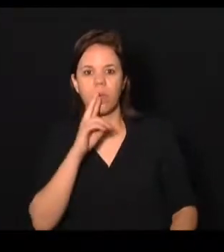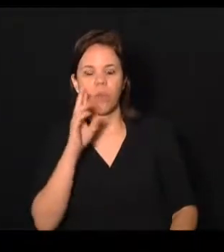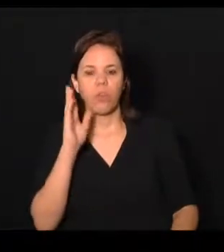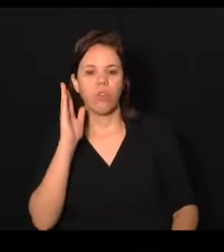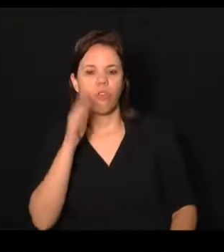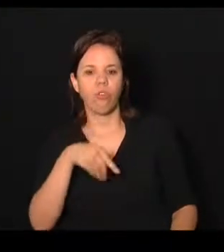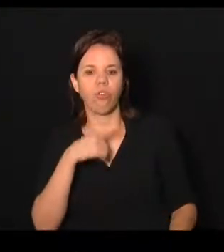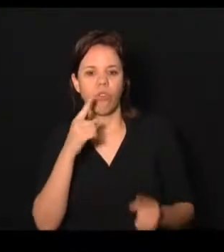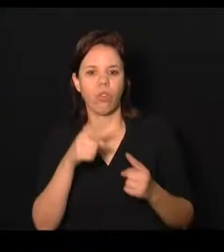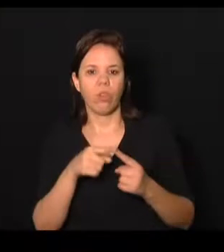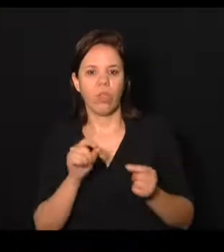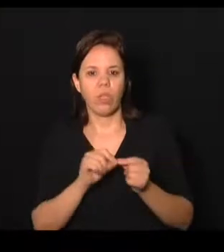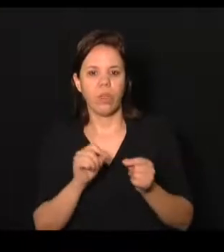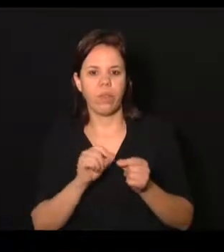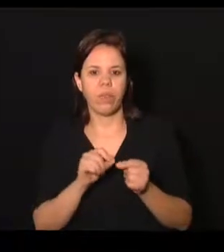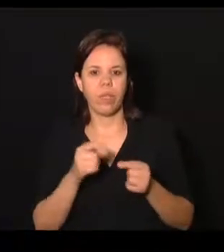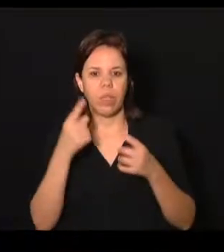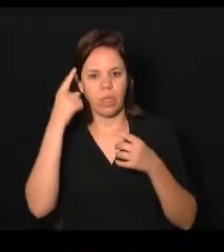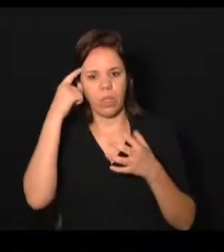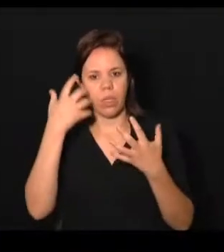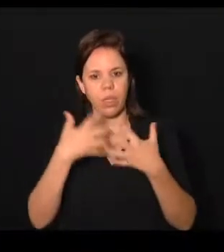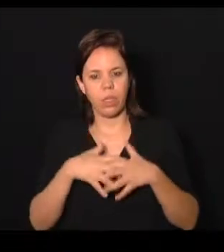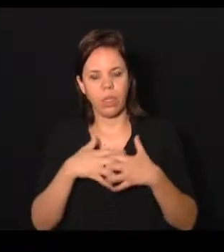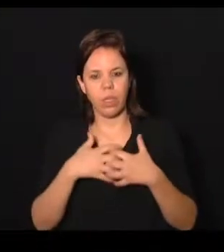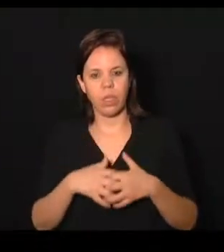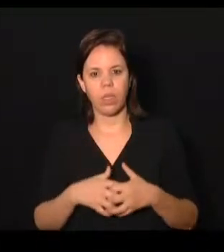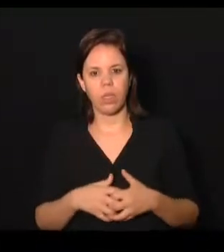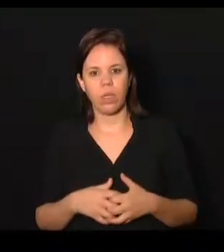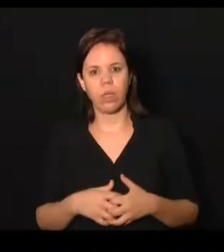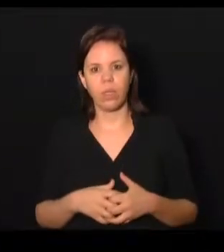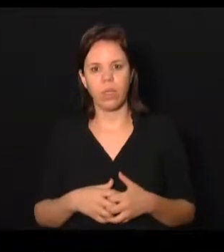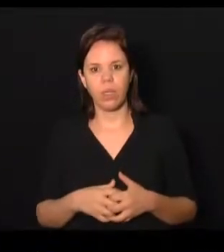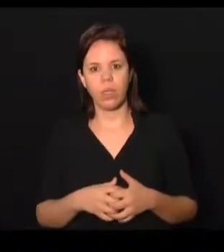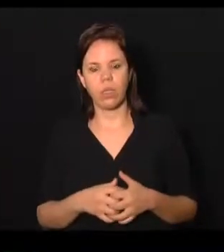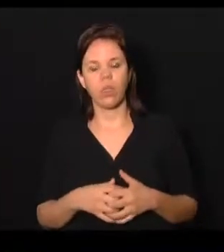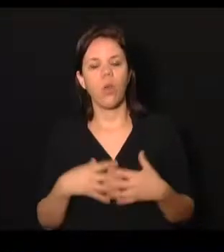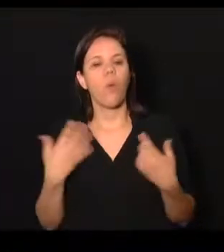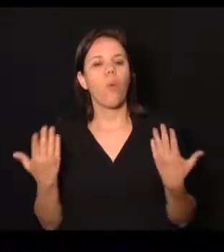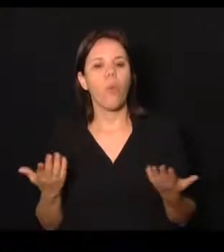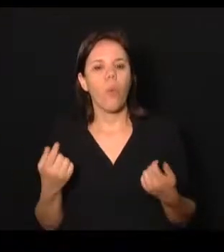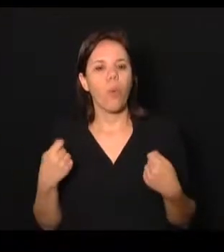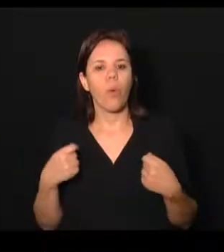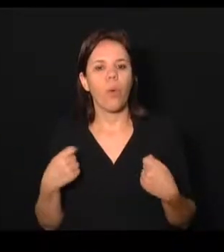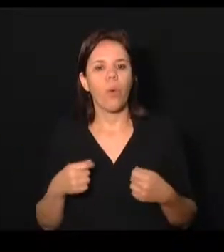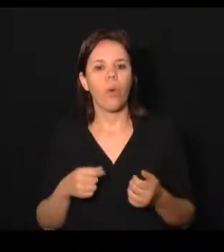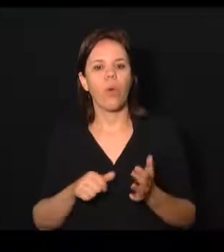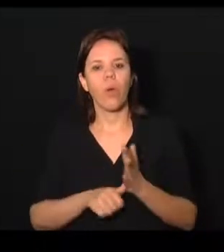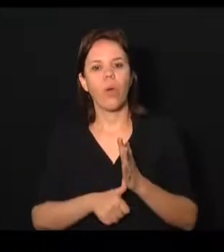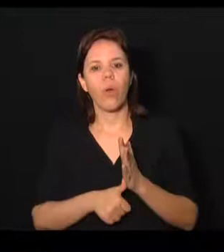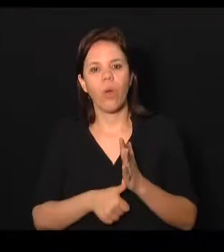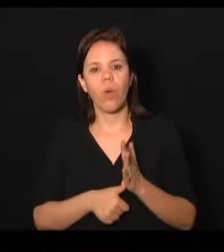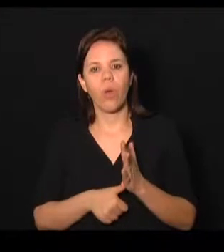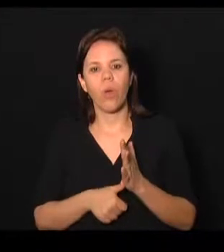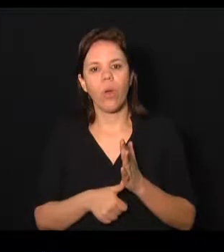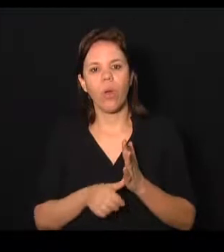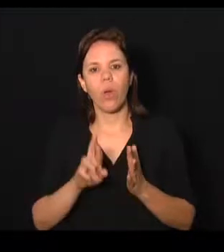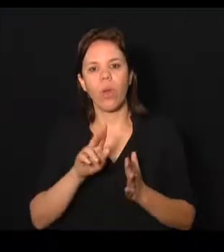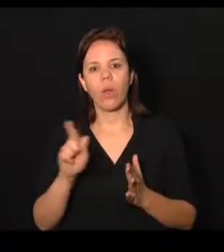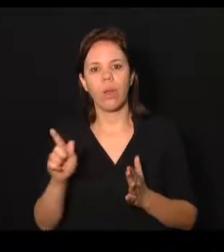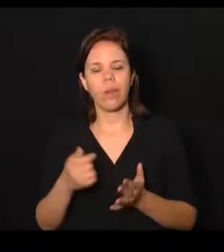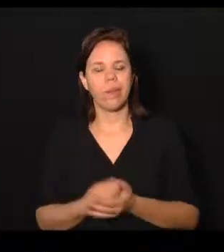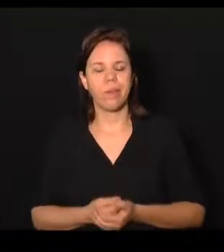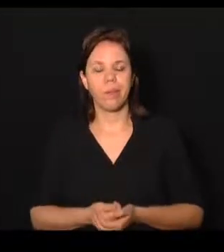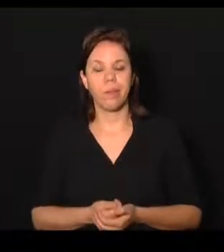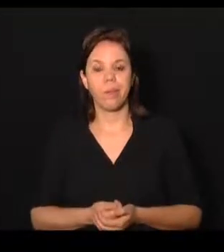eu tenho que fazer uma reflexão no final. Ok. Né, a respeito do qual a necessidade da documentação, o RG,